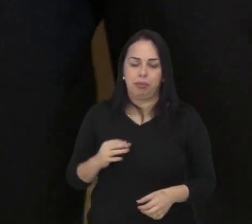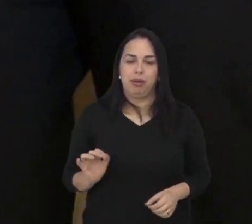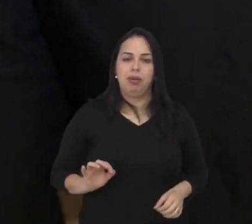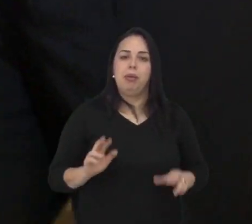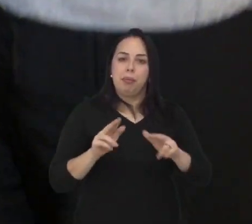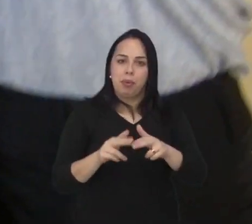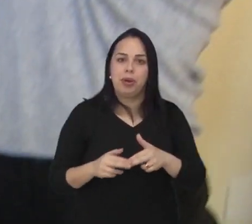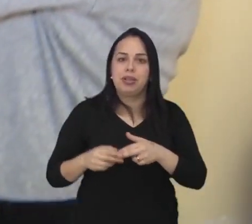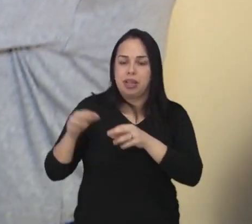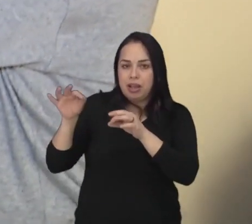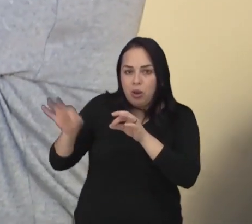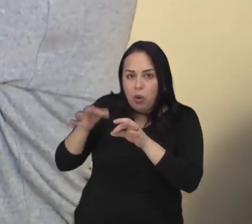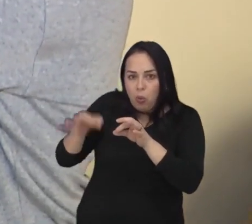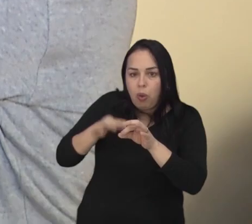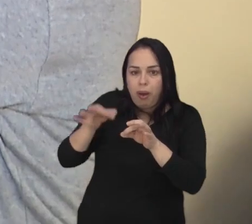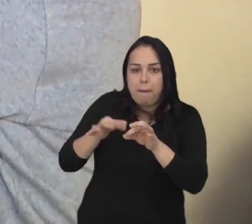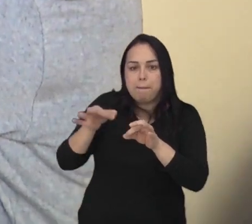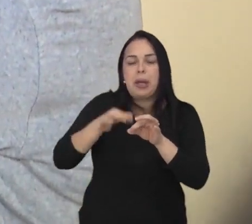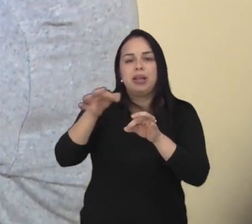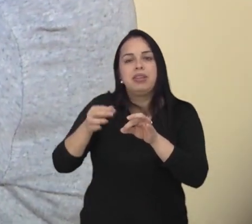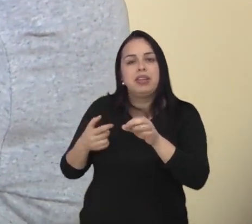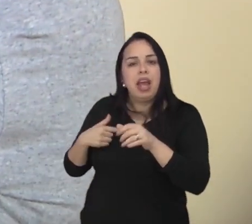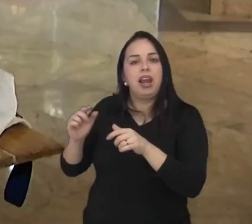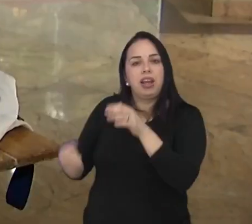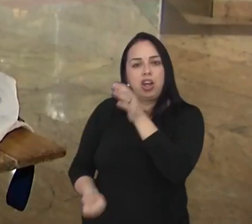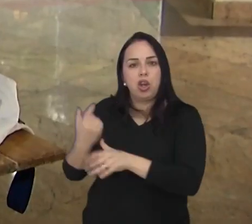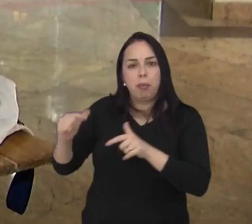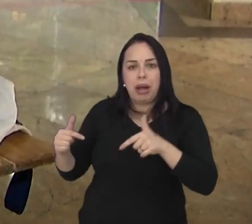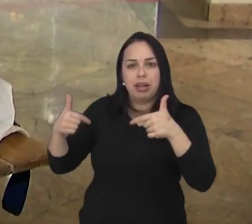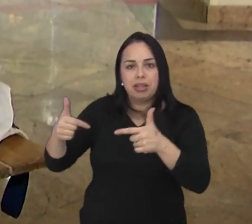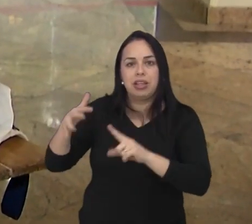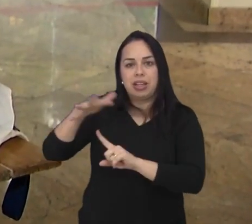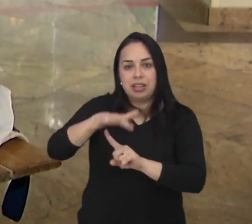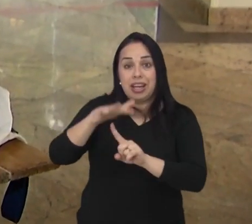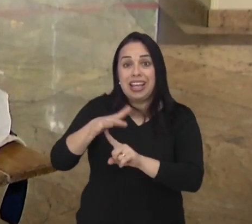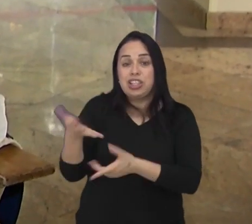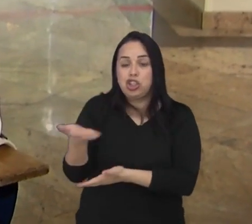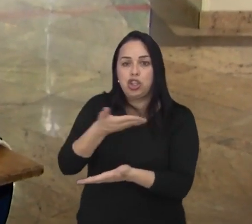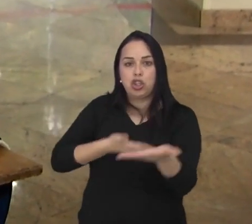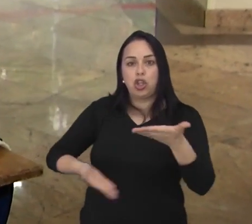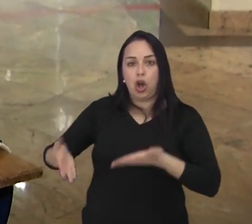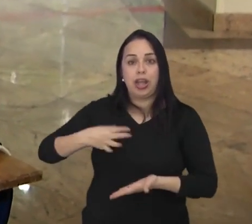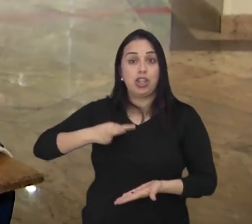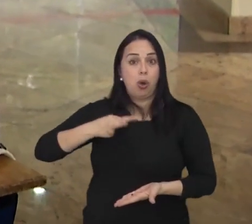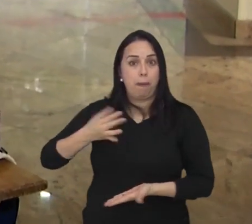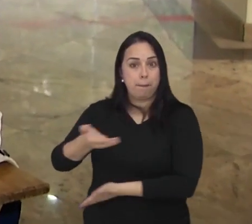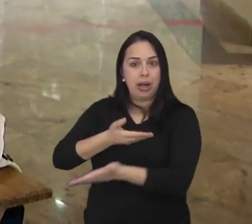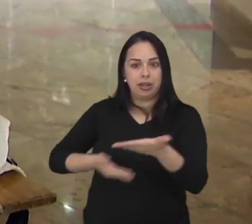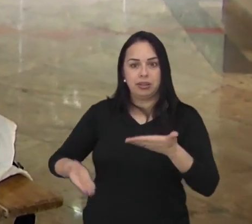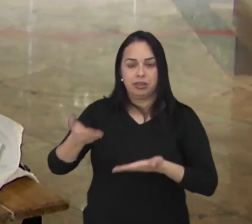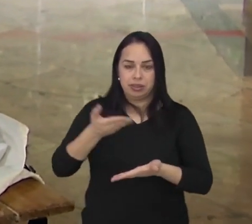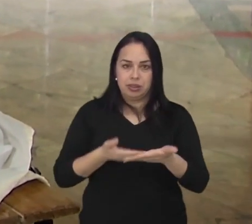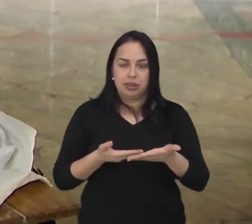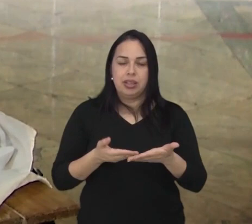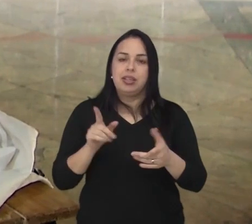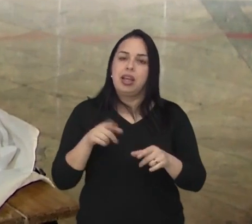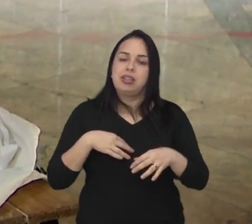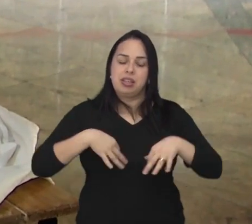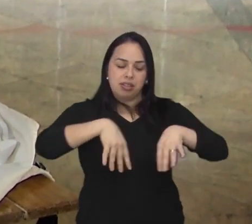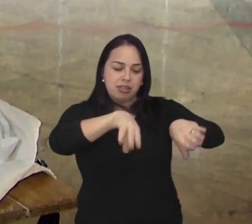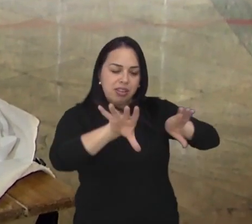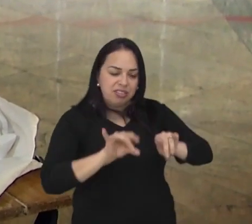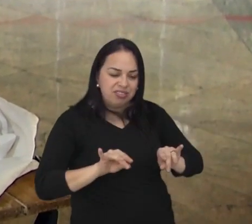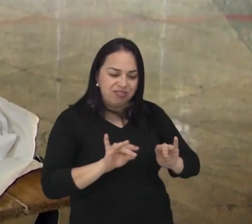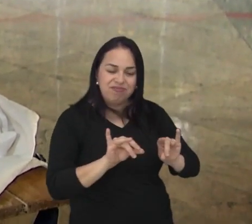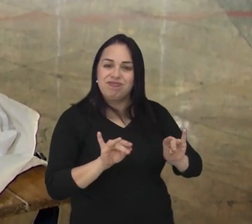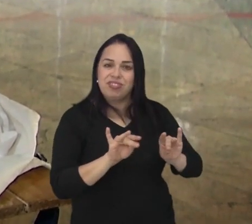para a confecção das peças motivou a consultora a criar iniciativas como feiras de trocas e dar uma função diferente